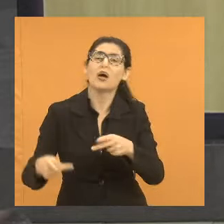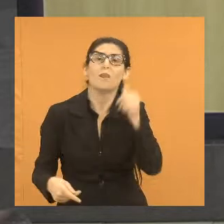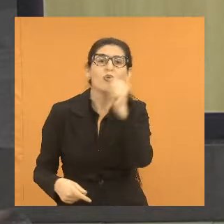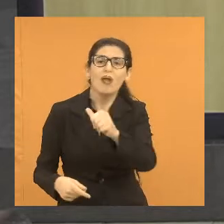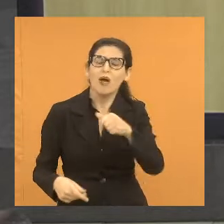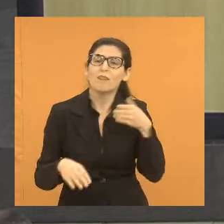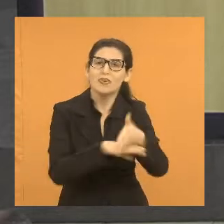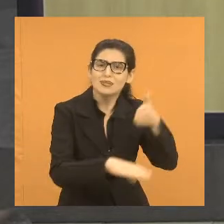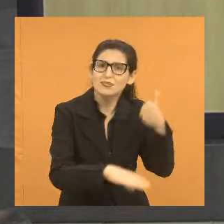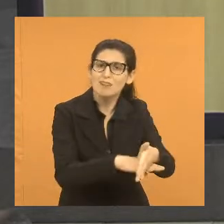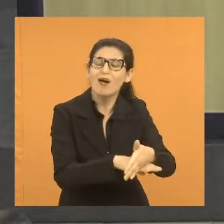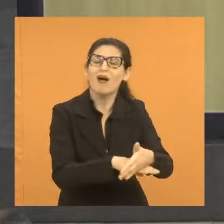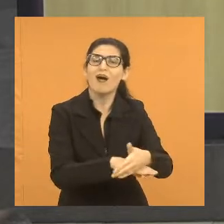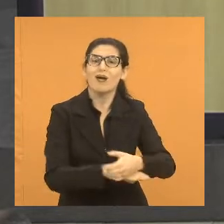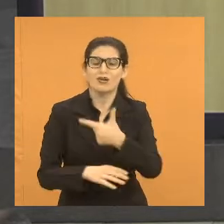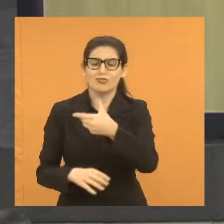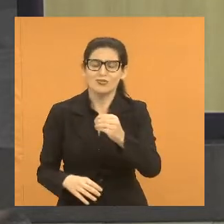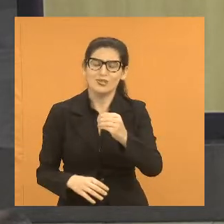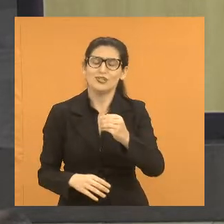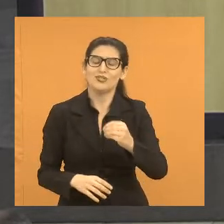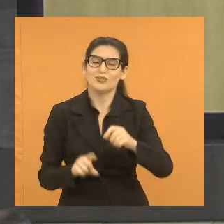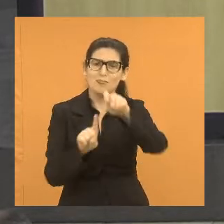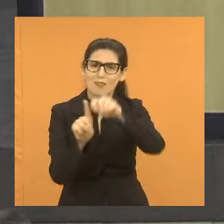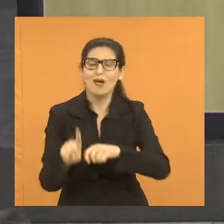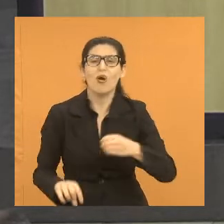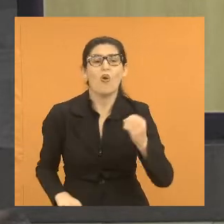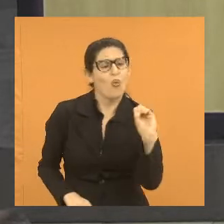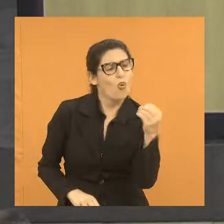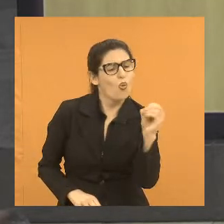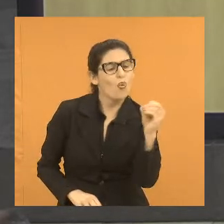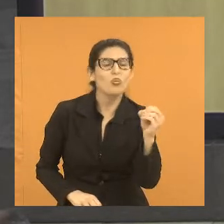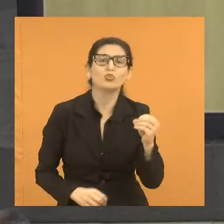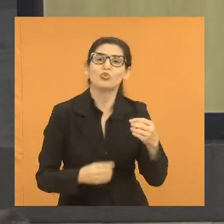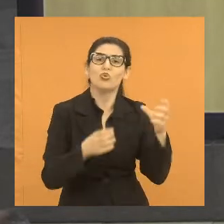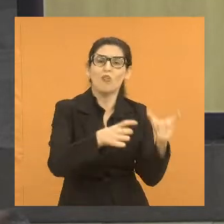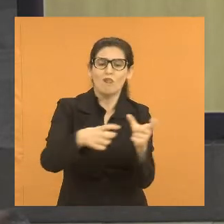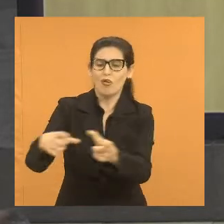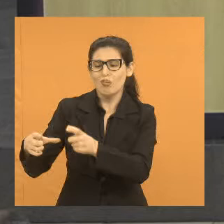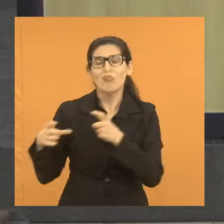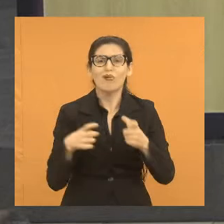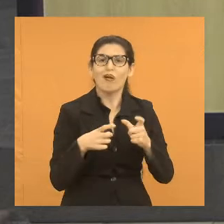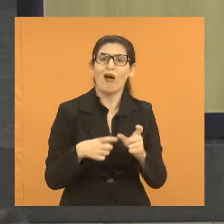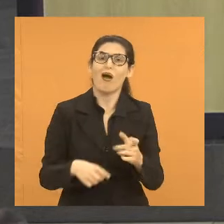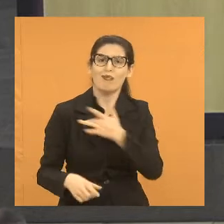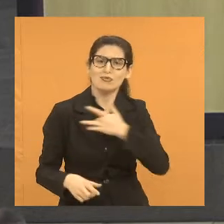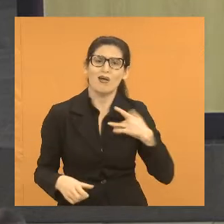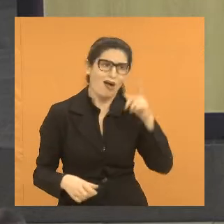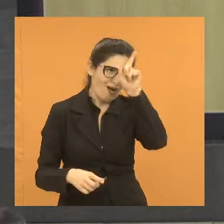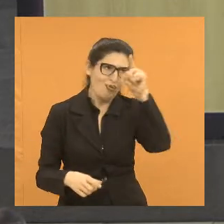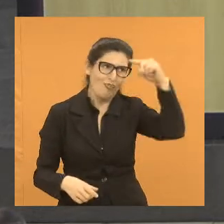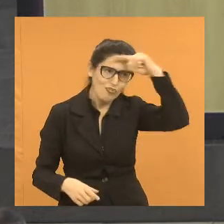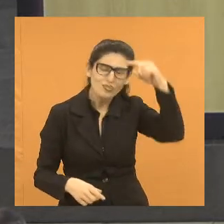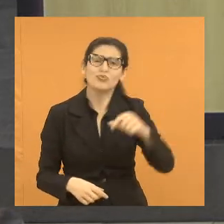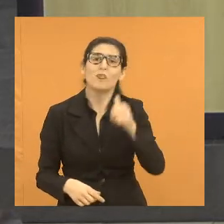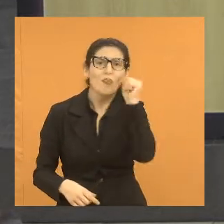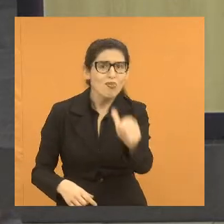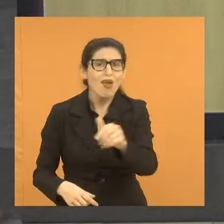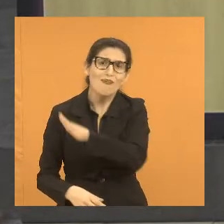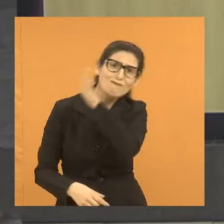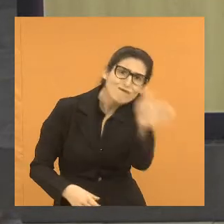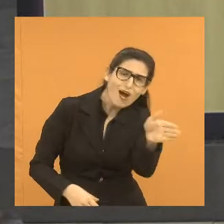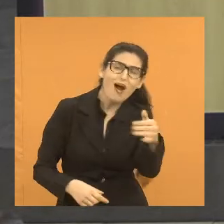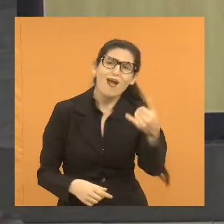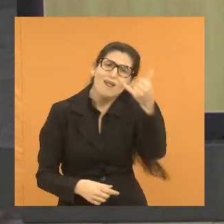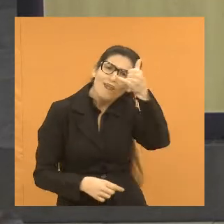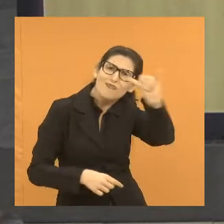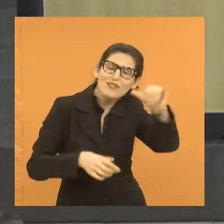dia 20 de outubro. Todas as unidades de saúde abrirão para a coleta de preventivo